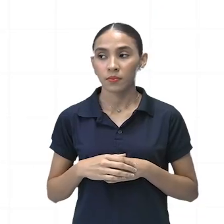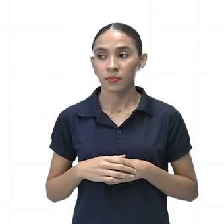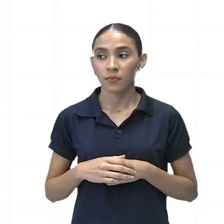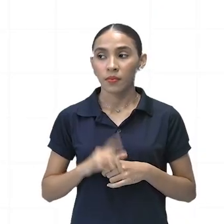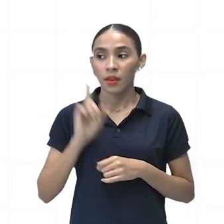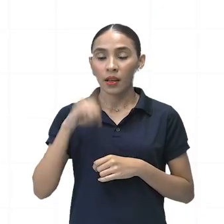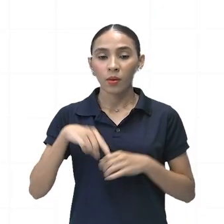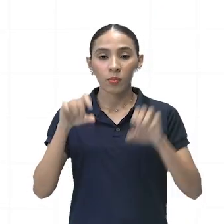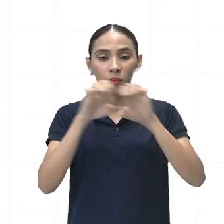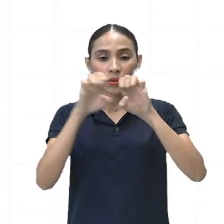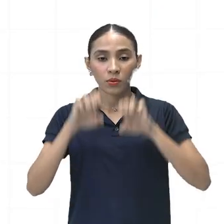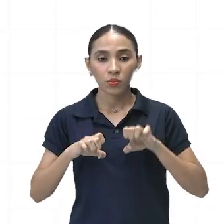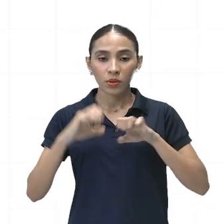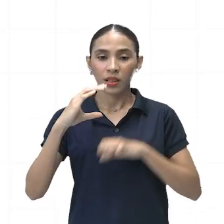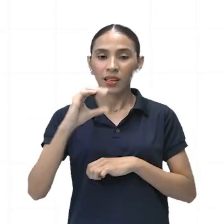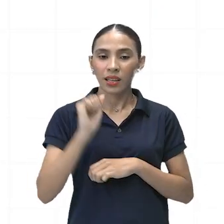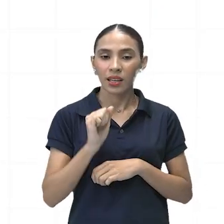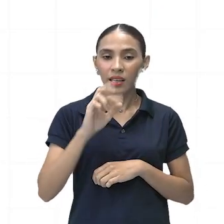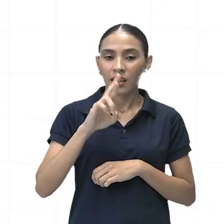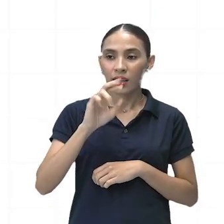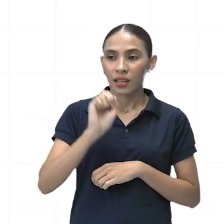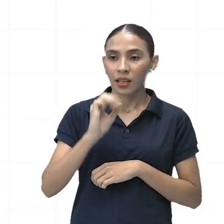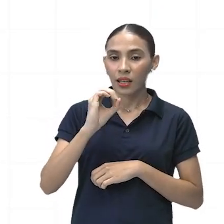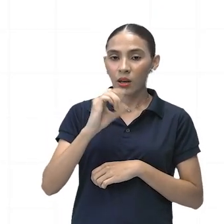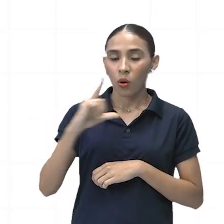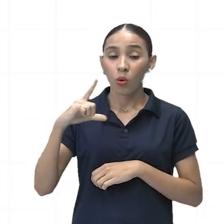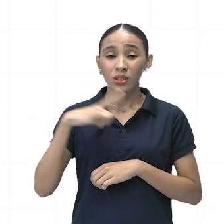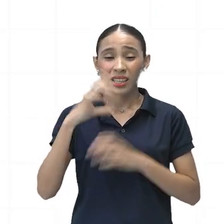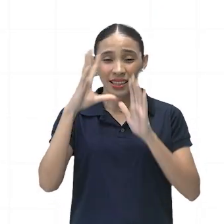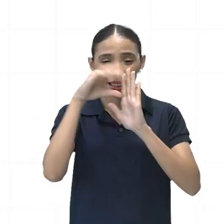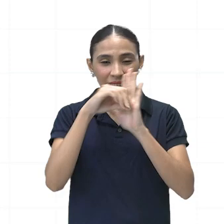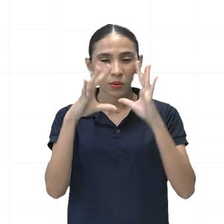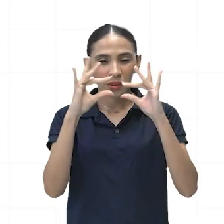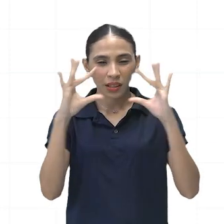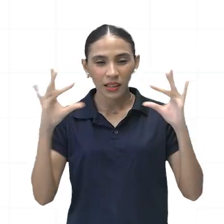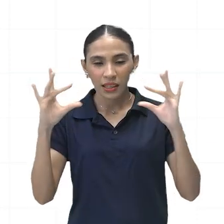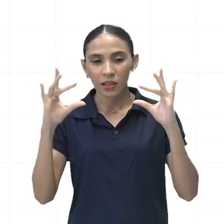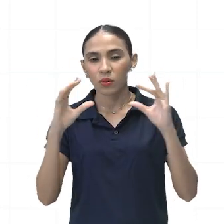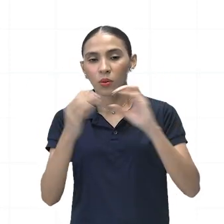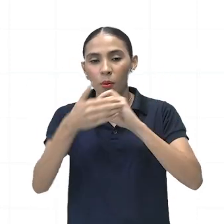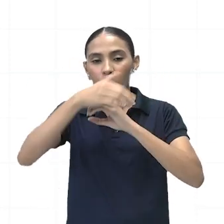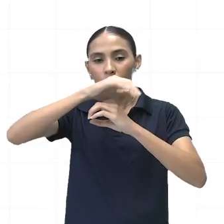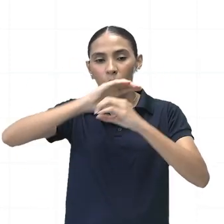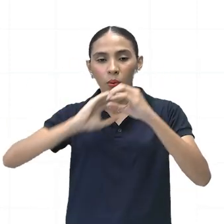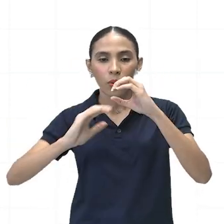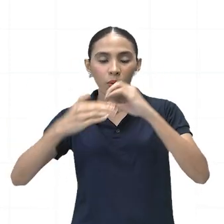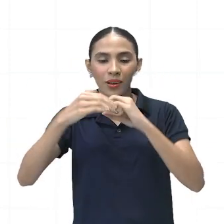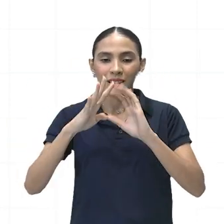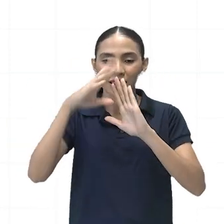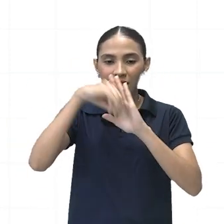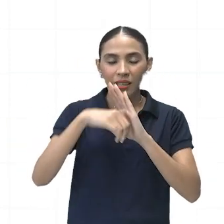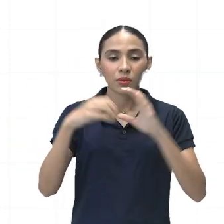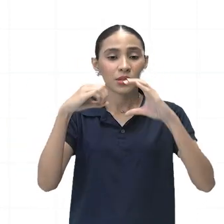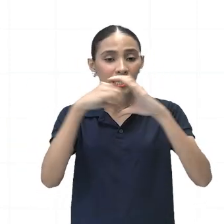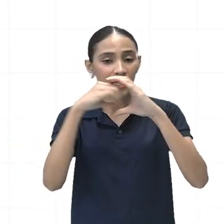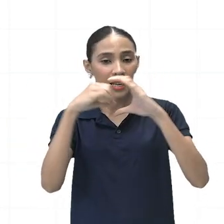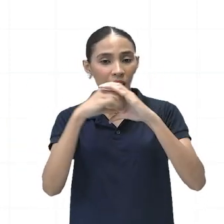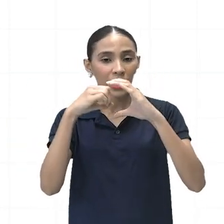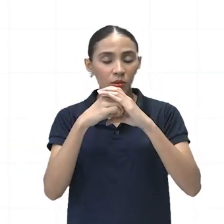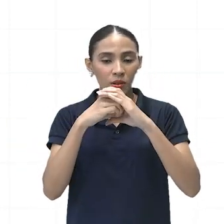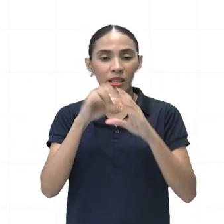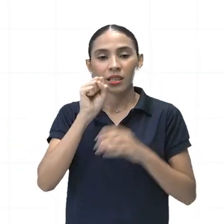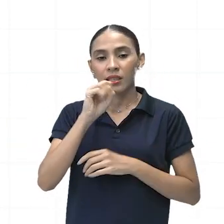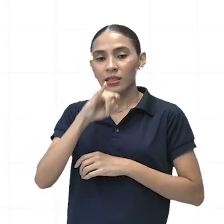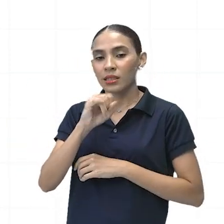ela é uma estrutura em forma de caracol, cheia de líquido, que é revestida, então, internamente por células